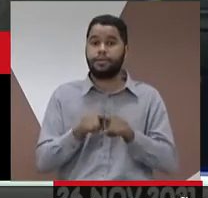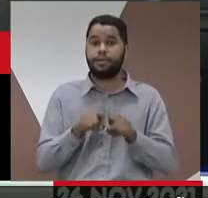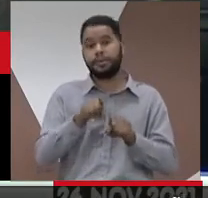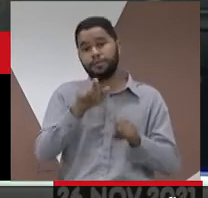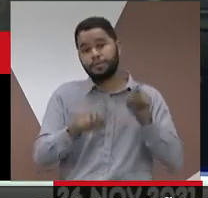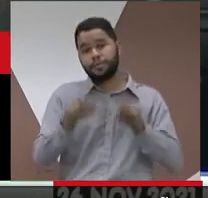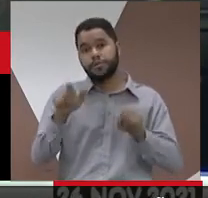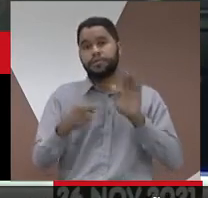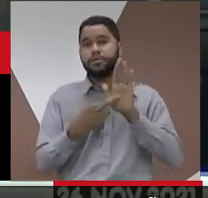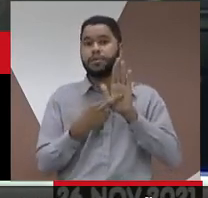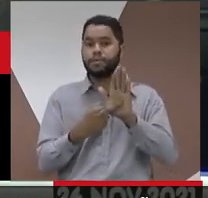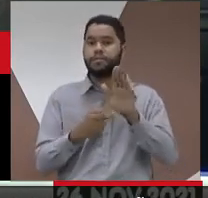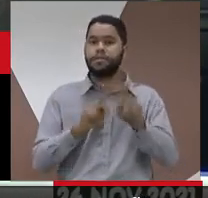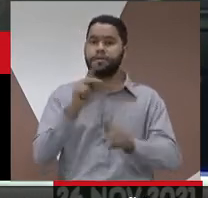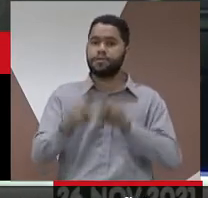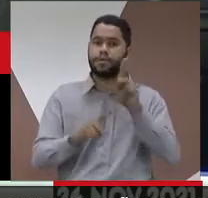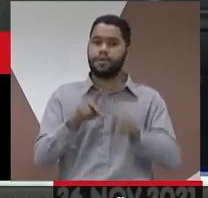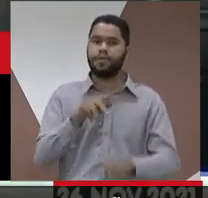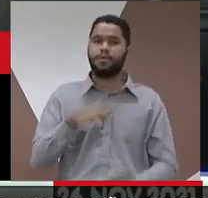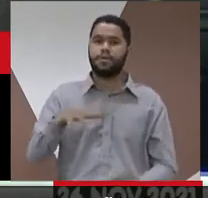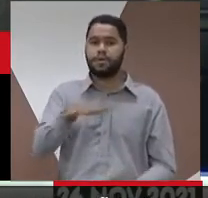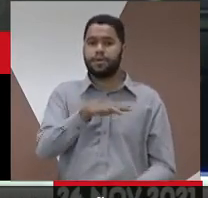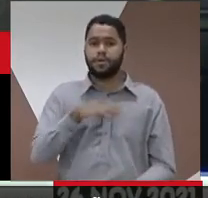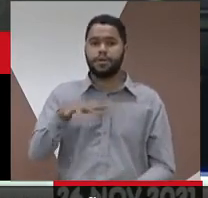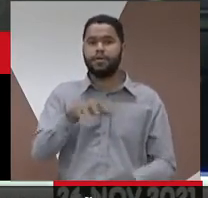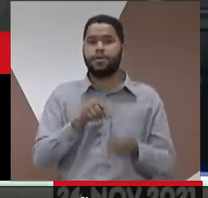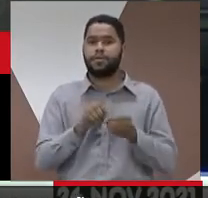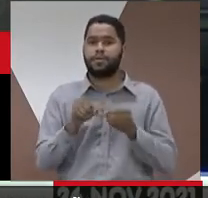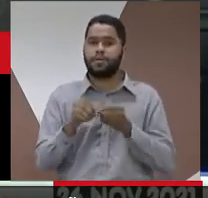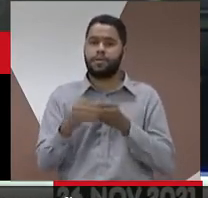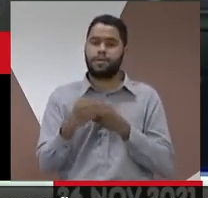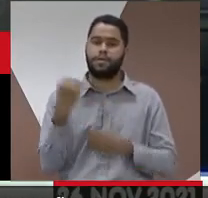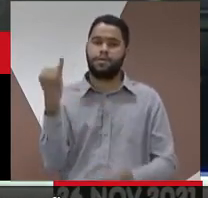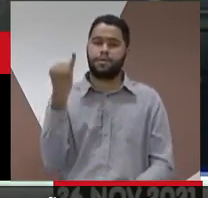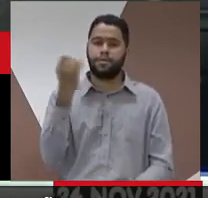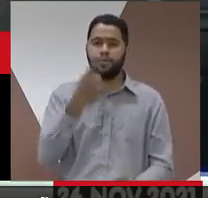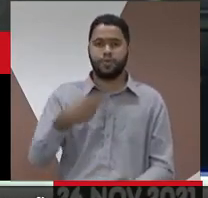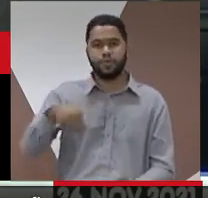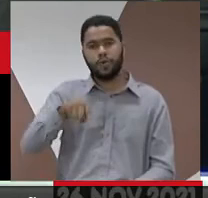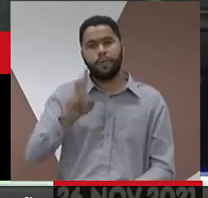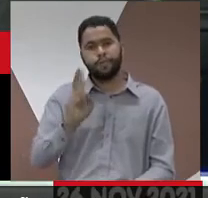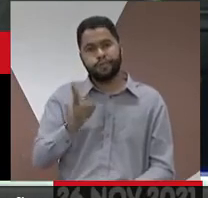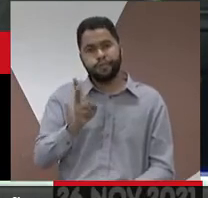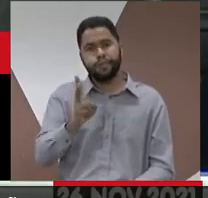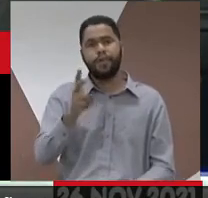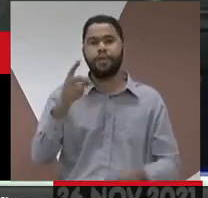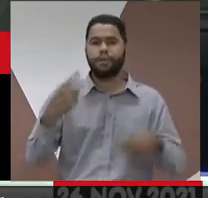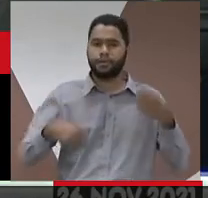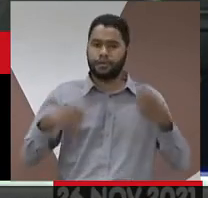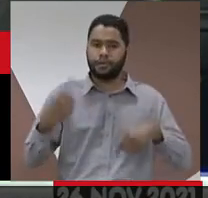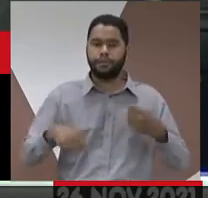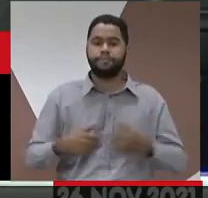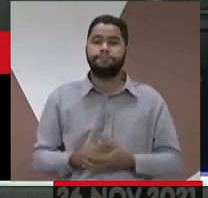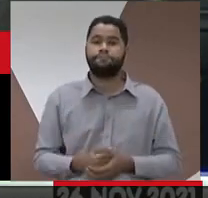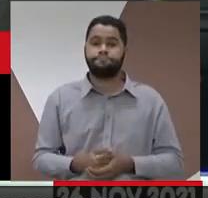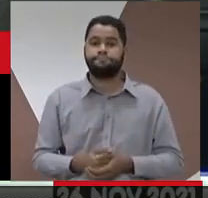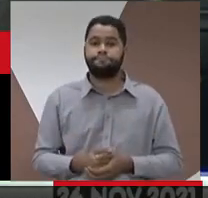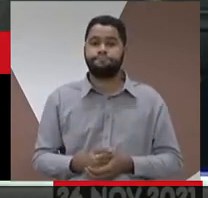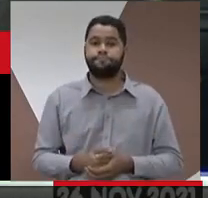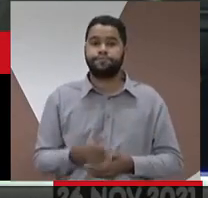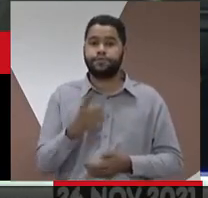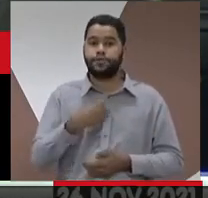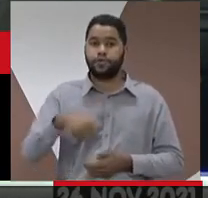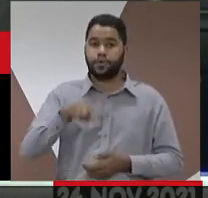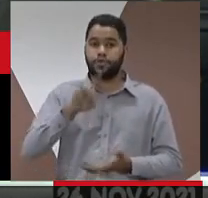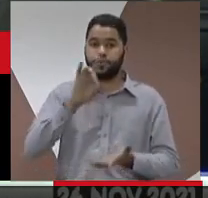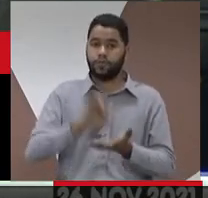que representam essa população na região metropolitana, é importante que nós continuemos esse debate. Então, nós vamos